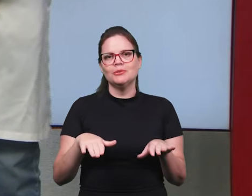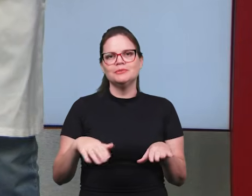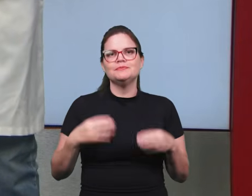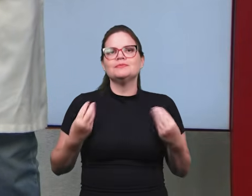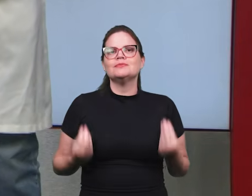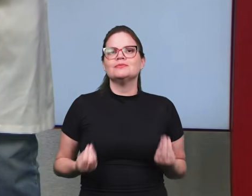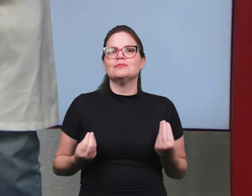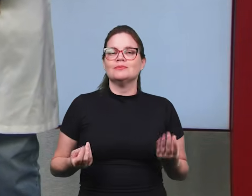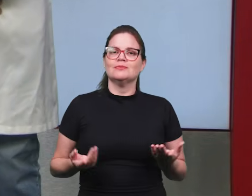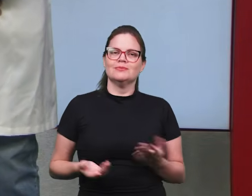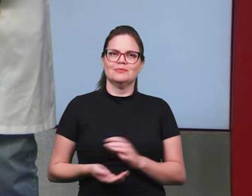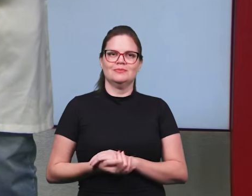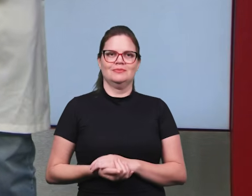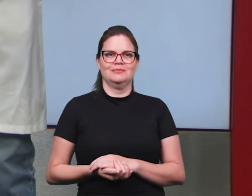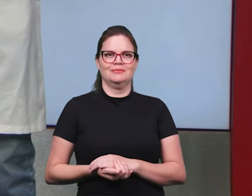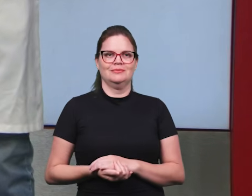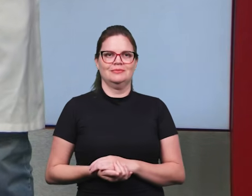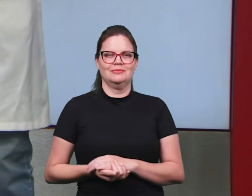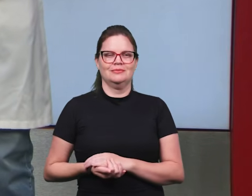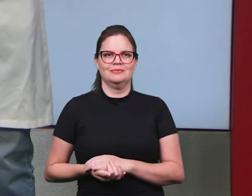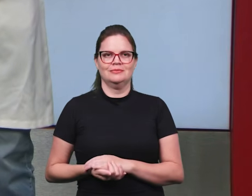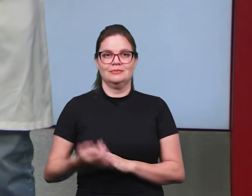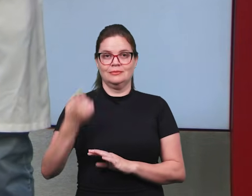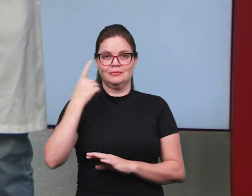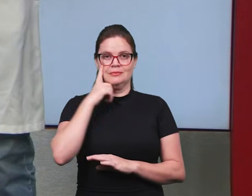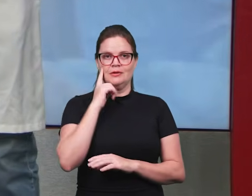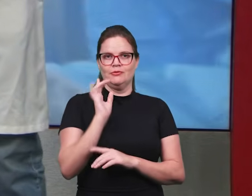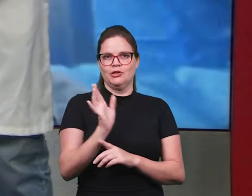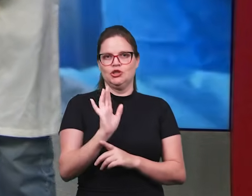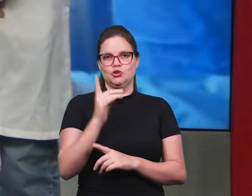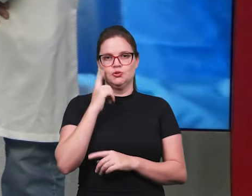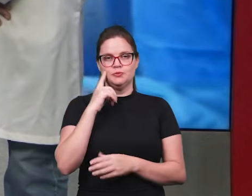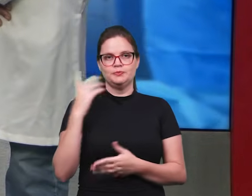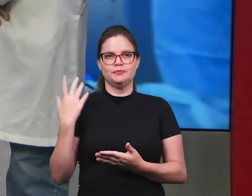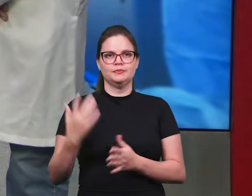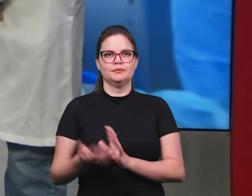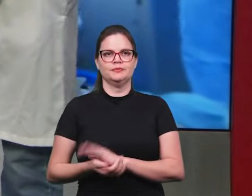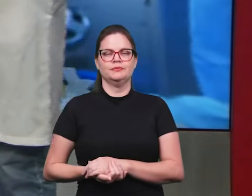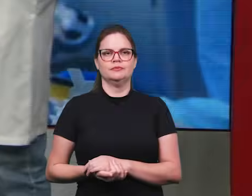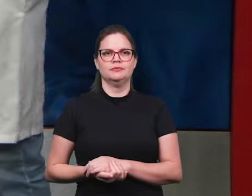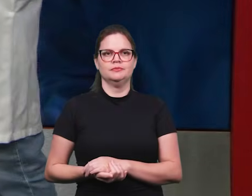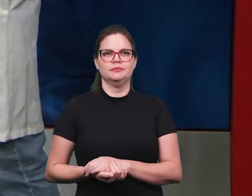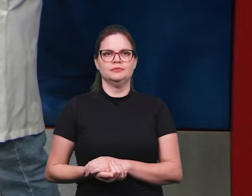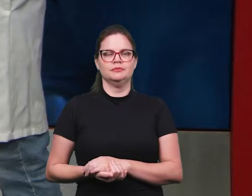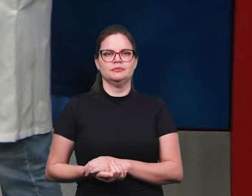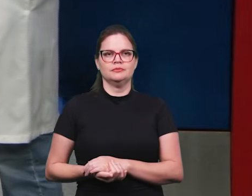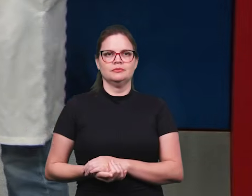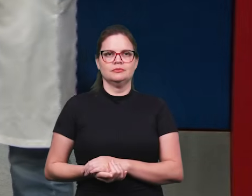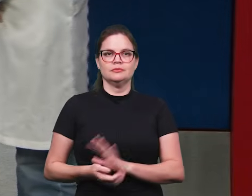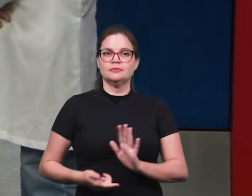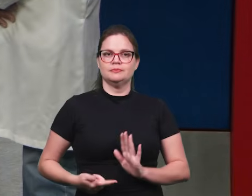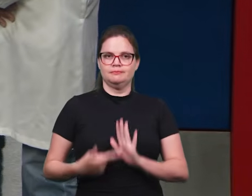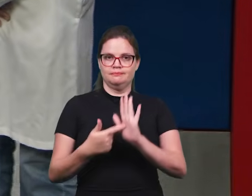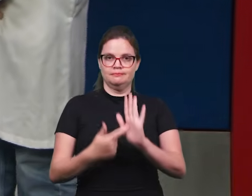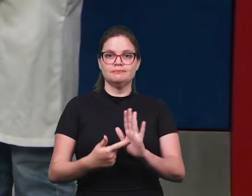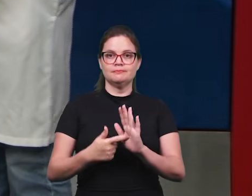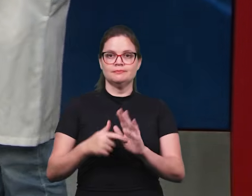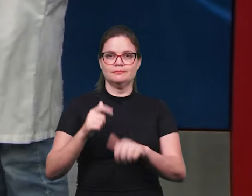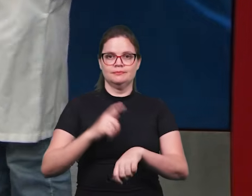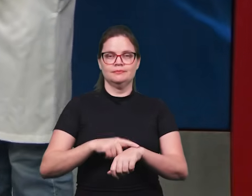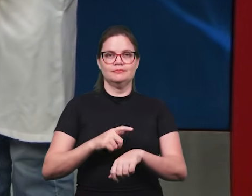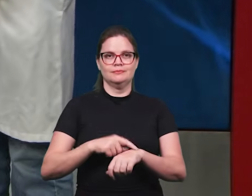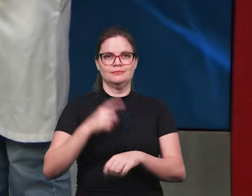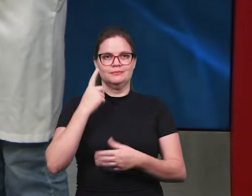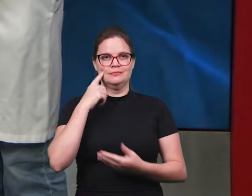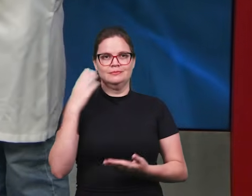é com o anestesista. Um vídeo vai estar circulando aqui falando sobre, né, esse momento aqui,